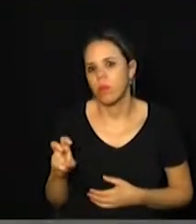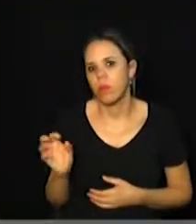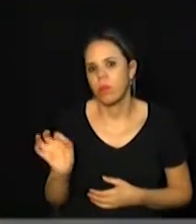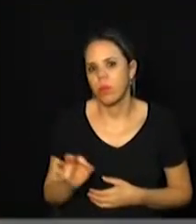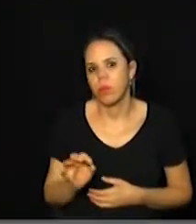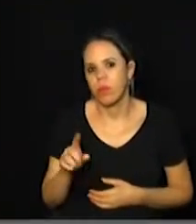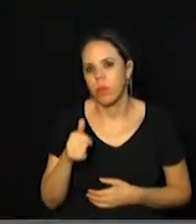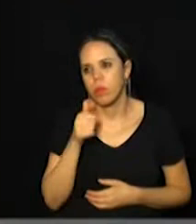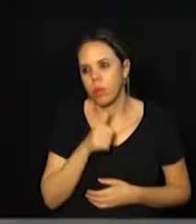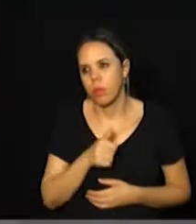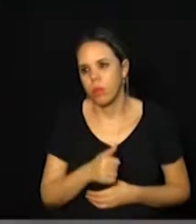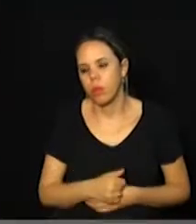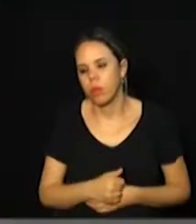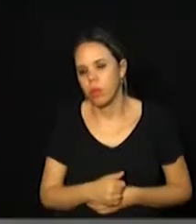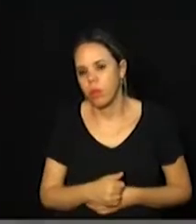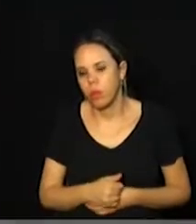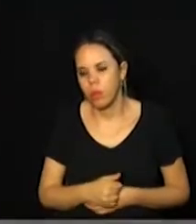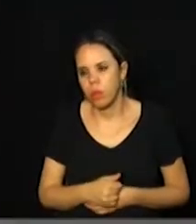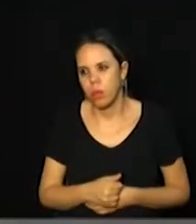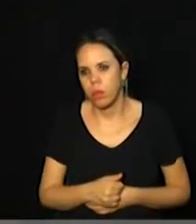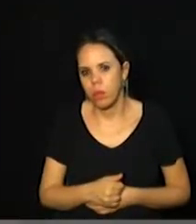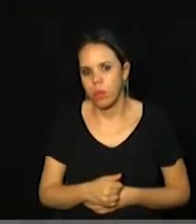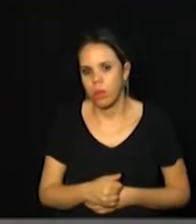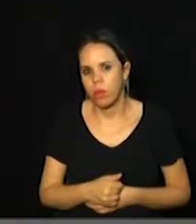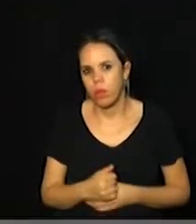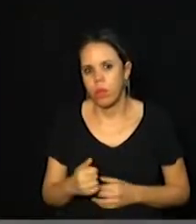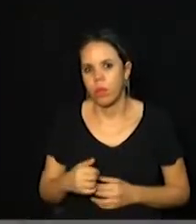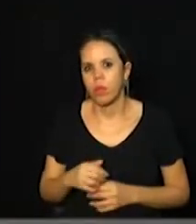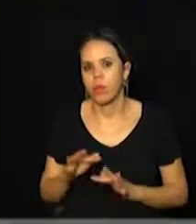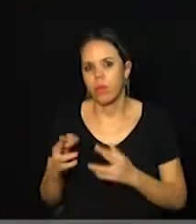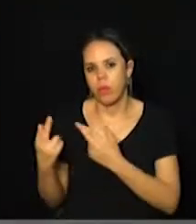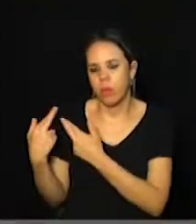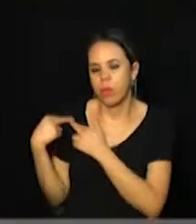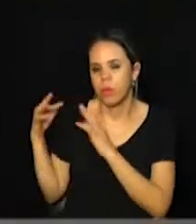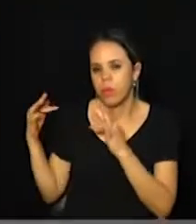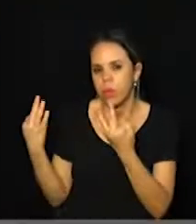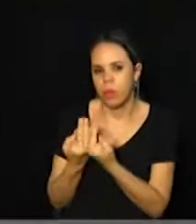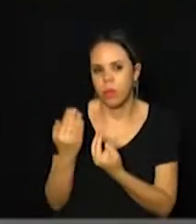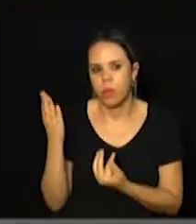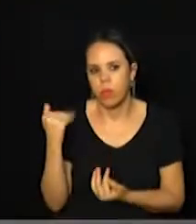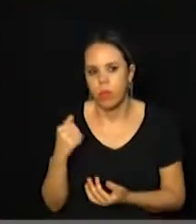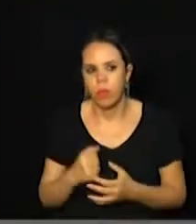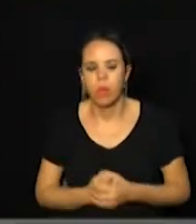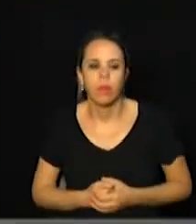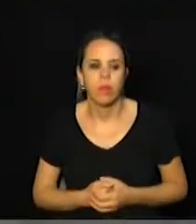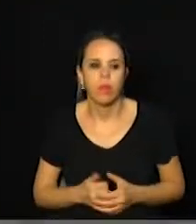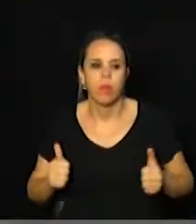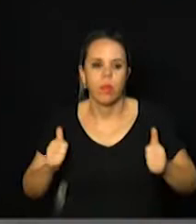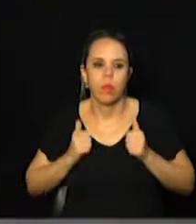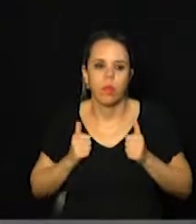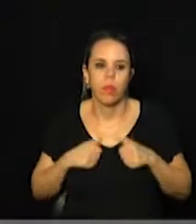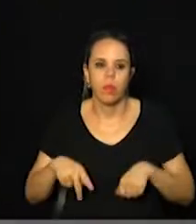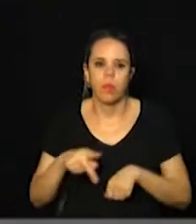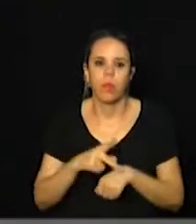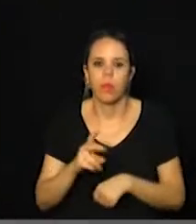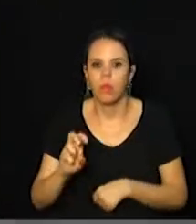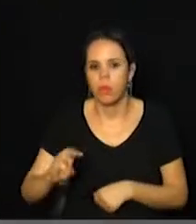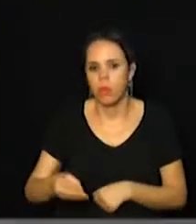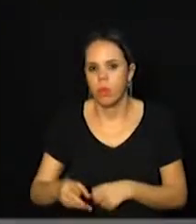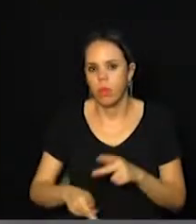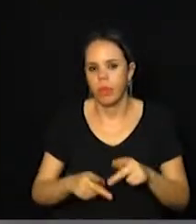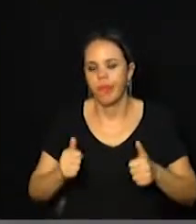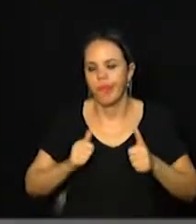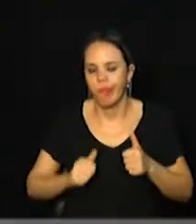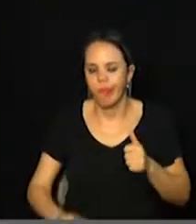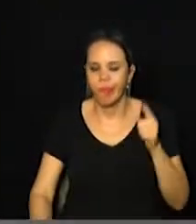por cento são mulheres que são arrimos de família e a gente sabe ficar desempregado no país com 15 milhões